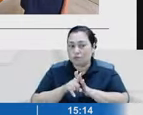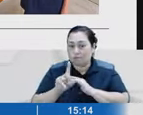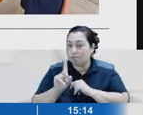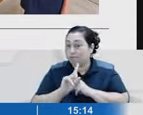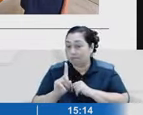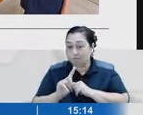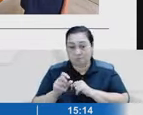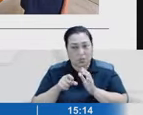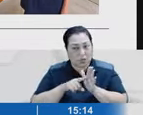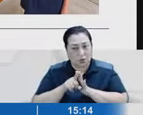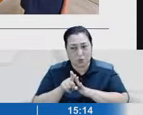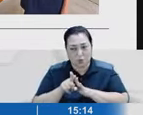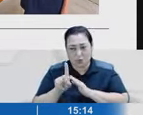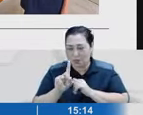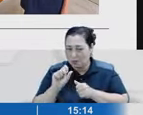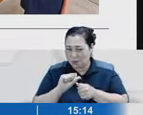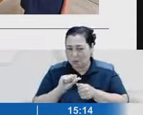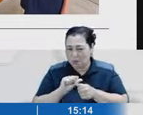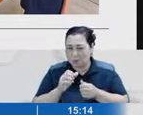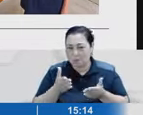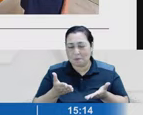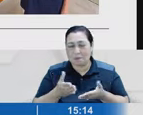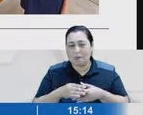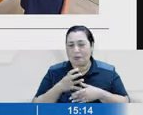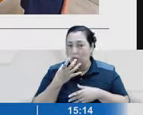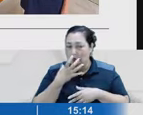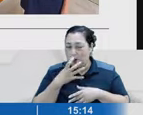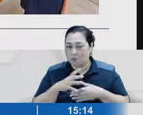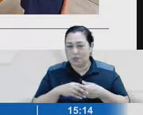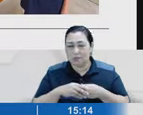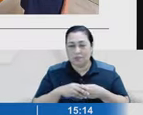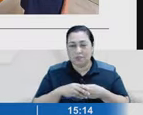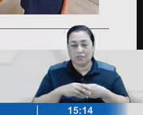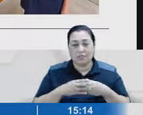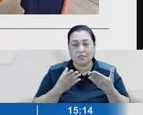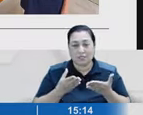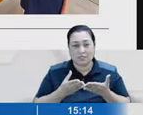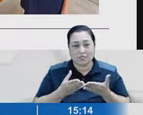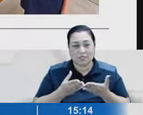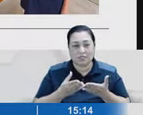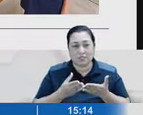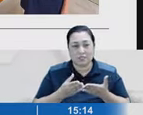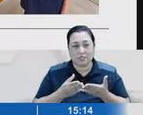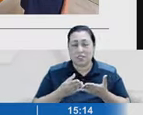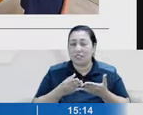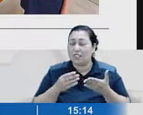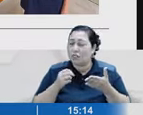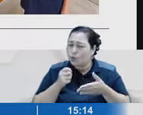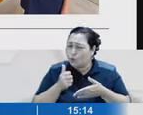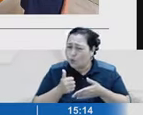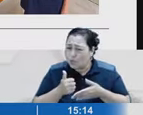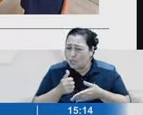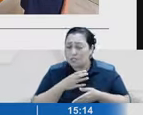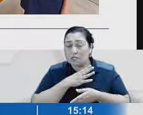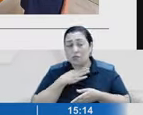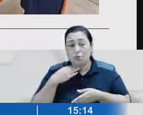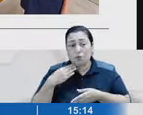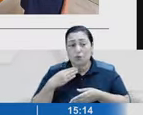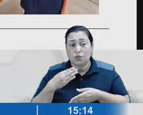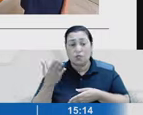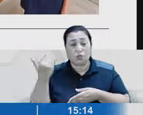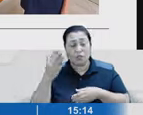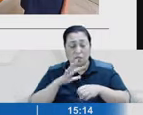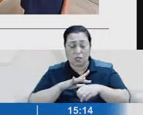nem pergunte isso. E ela vai ficar brava, né? Ela quase morreu no Covid,